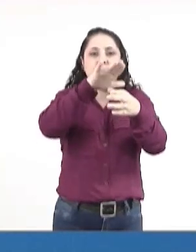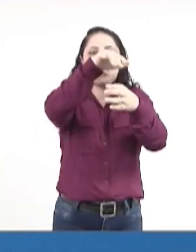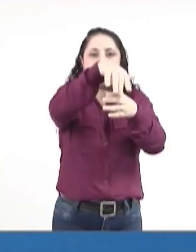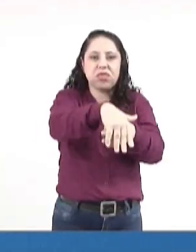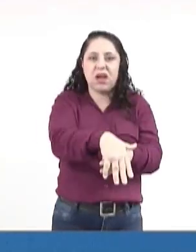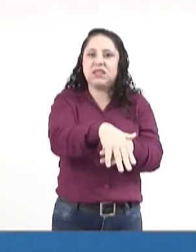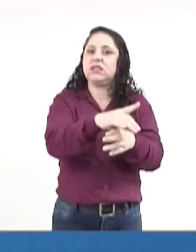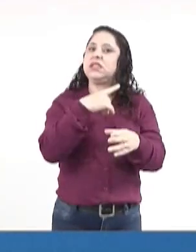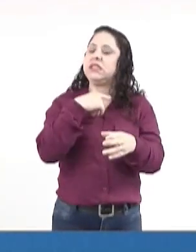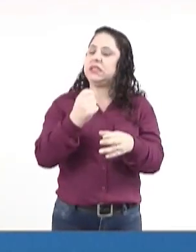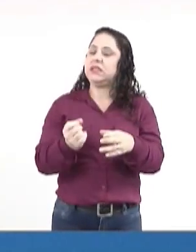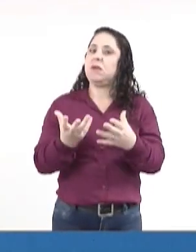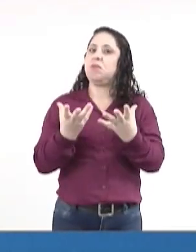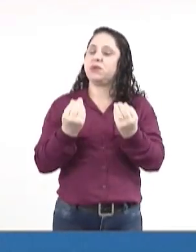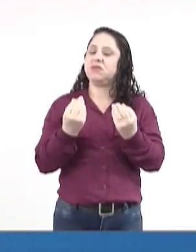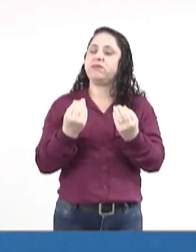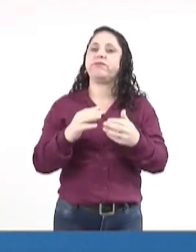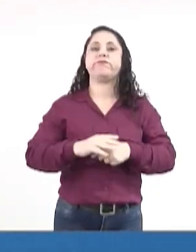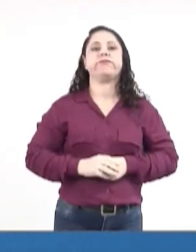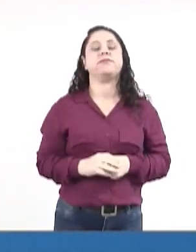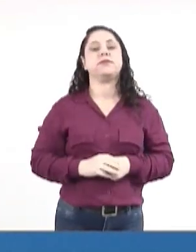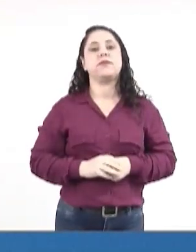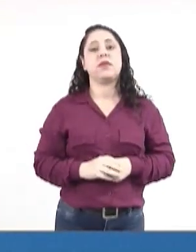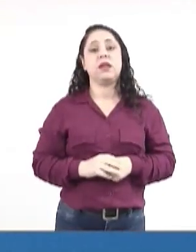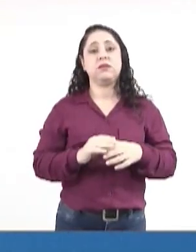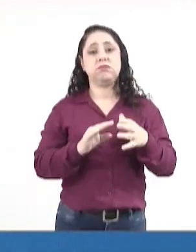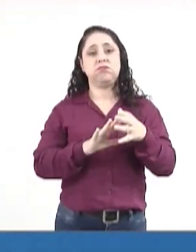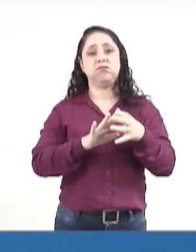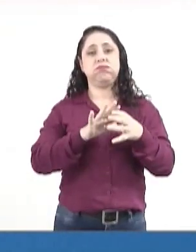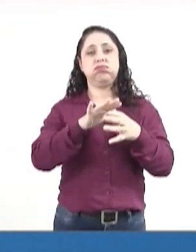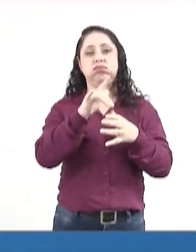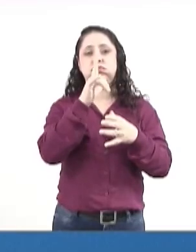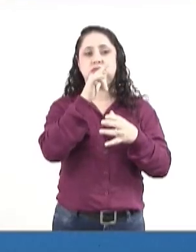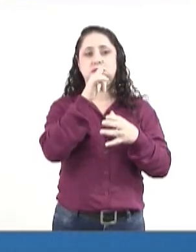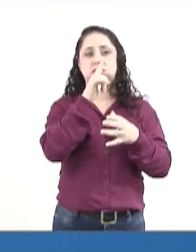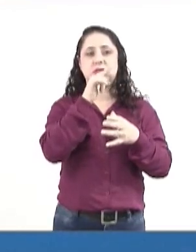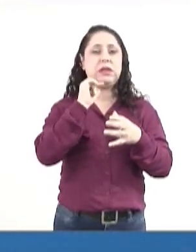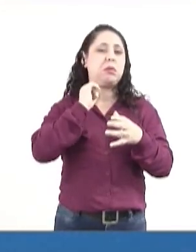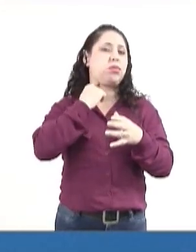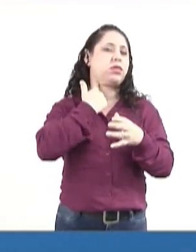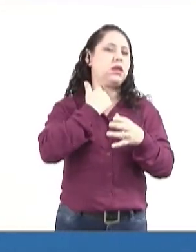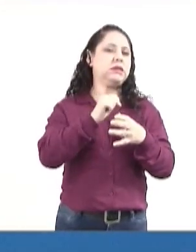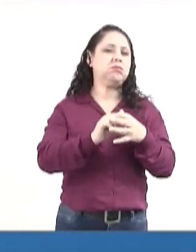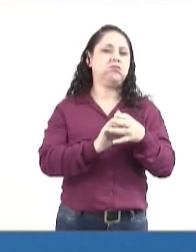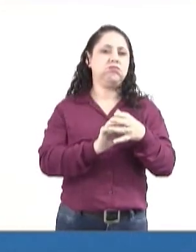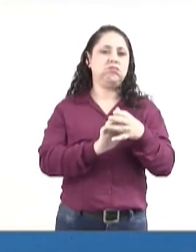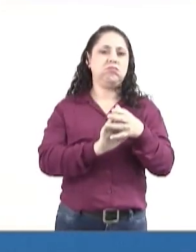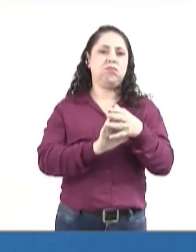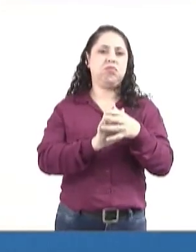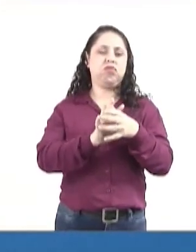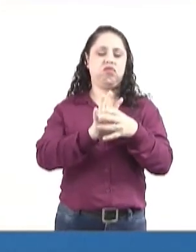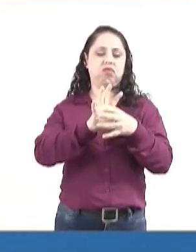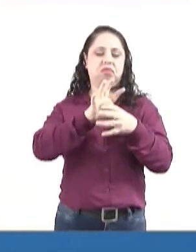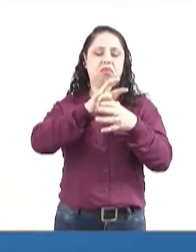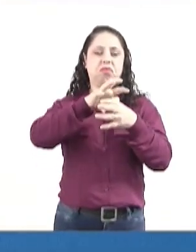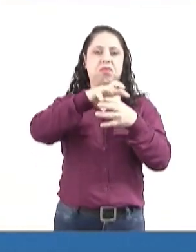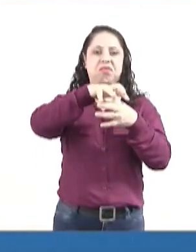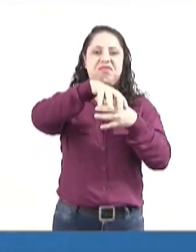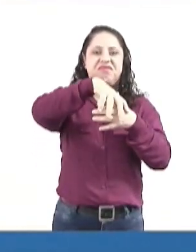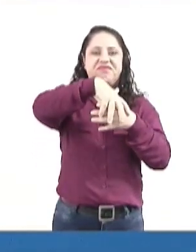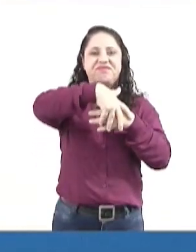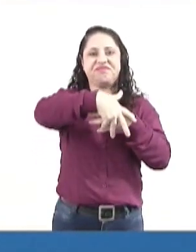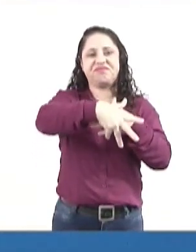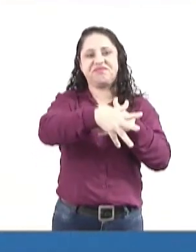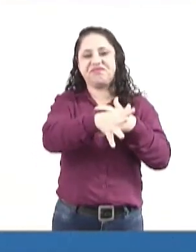uma quantidade considerável. Os resíduos líquidos escoando da tampa de acesso à caixa